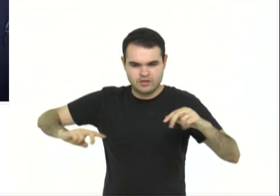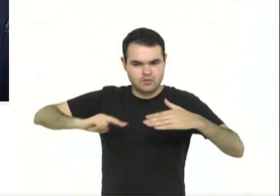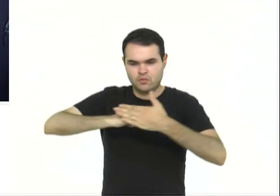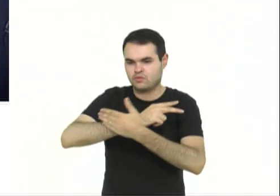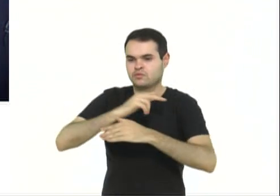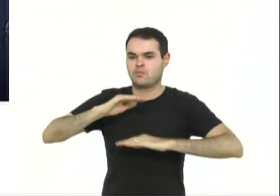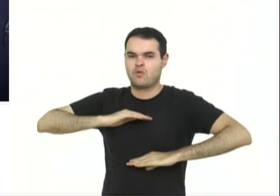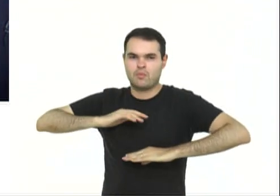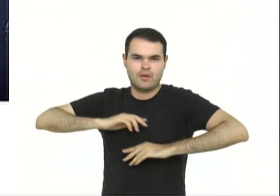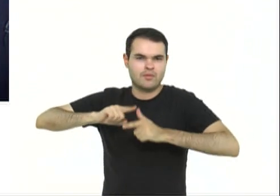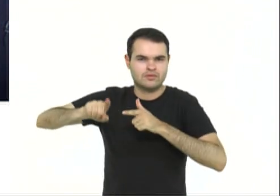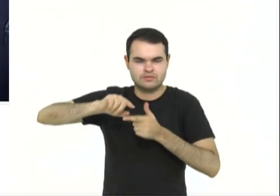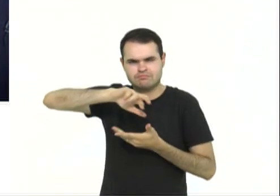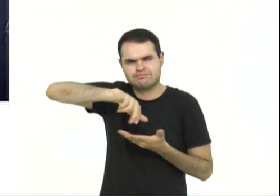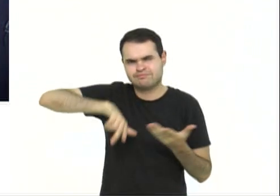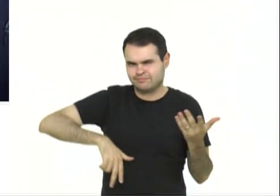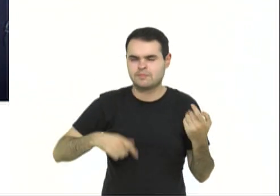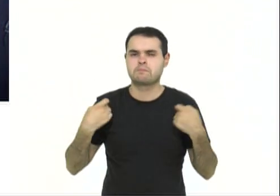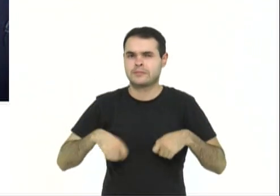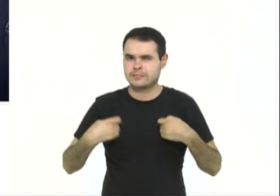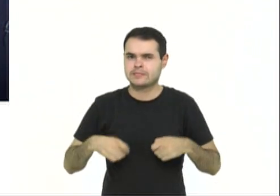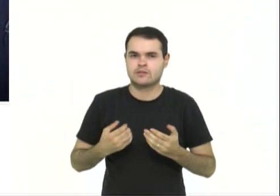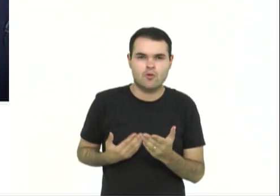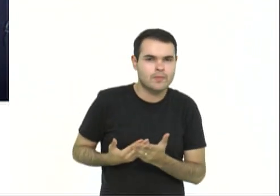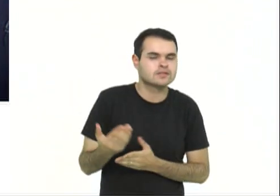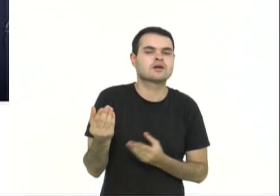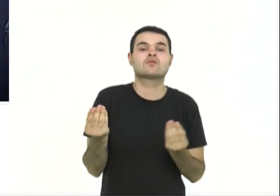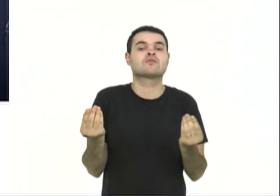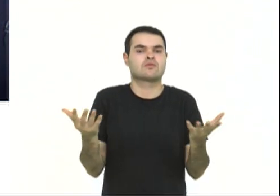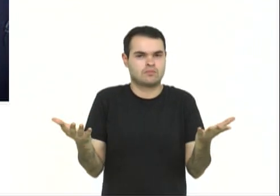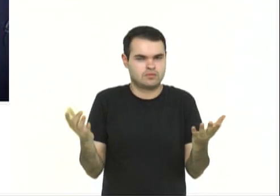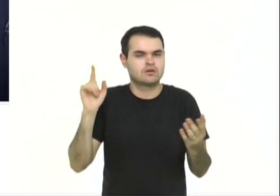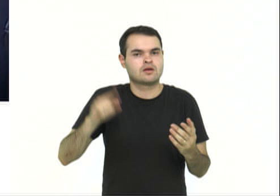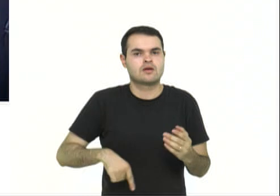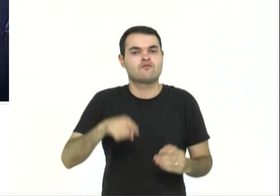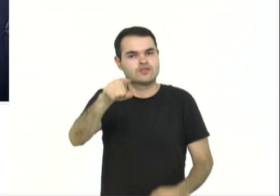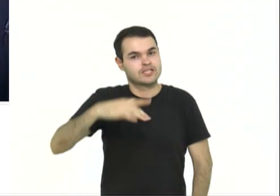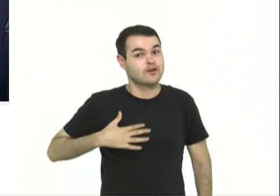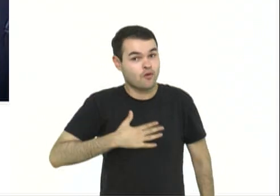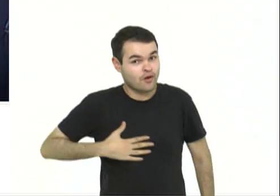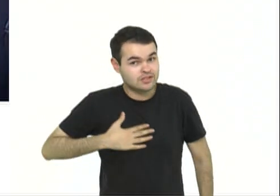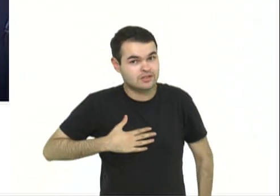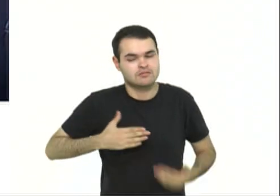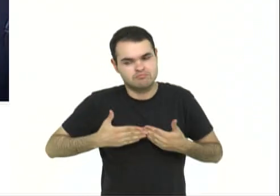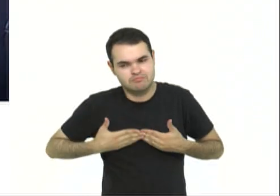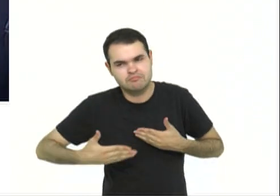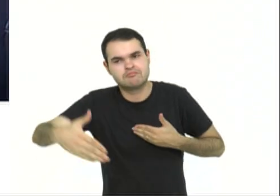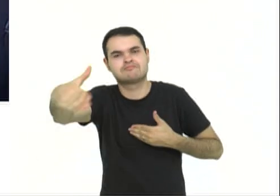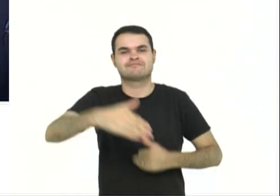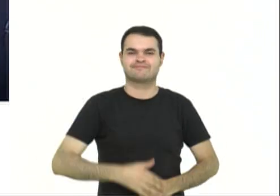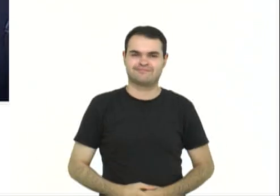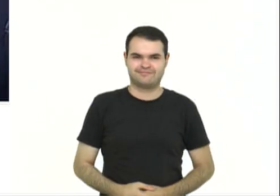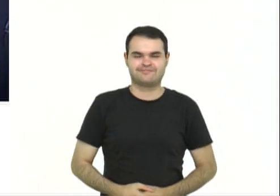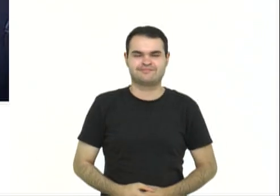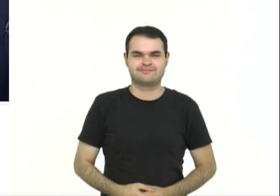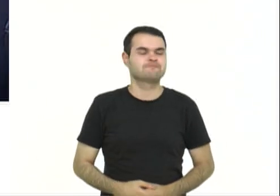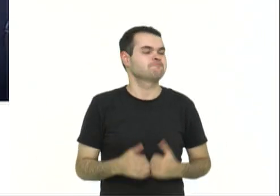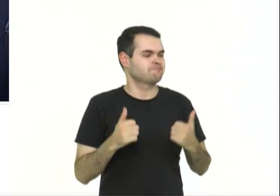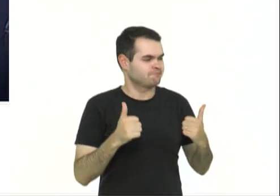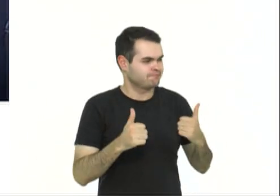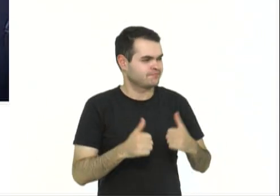situações. Então eu acho que tem que começar sempre de uma forma pelo que te agrada, e a partir daí vai seguindo. Então tá